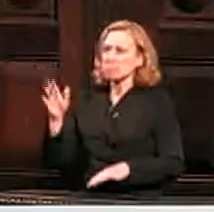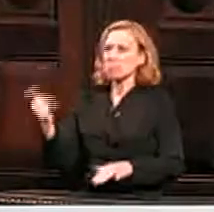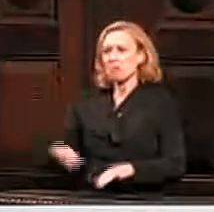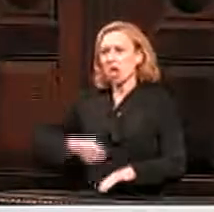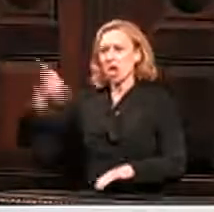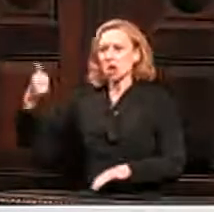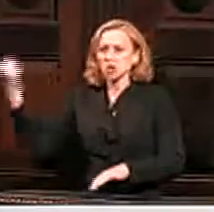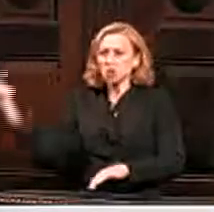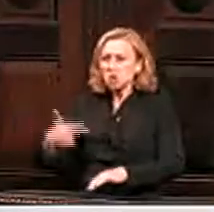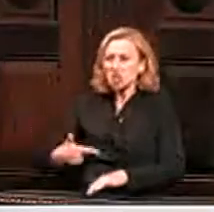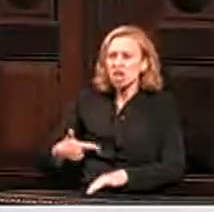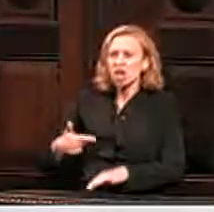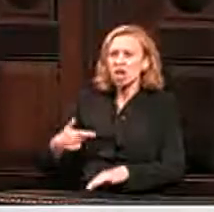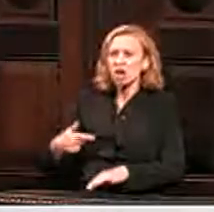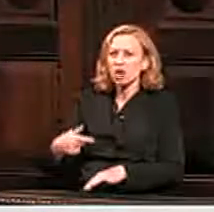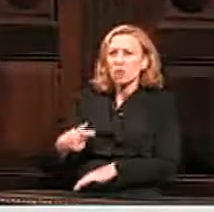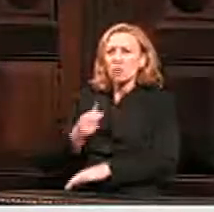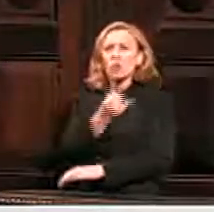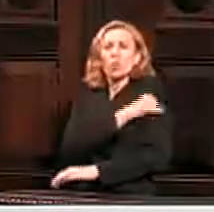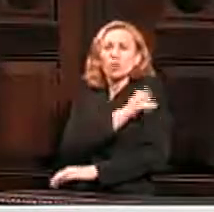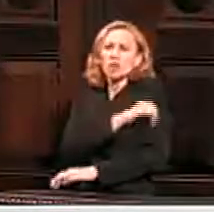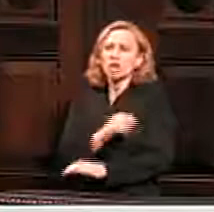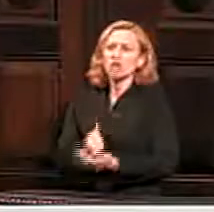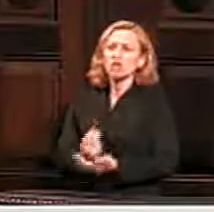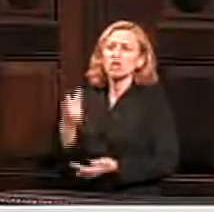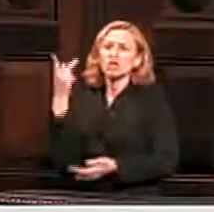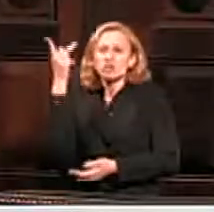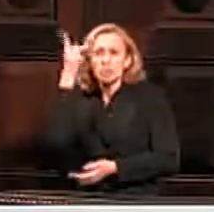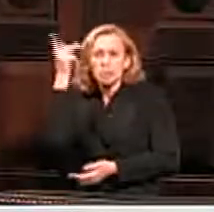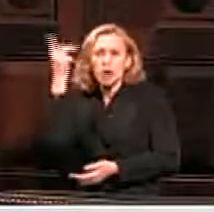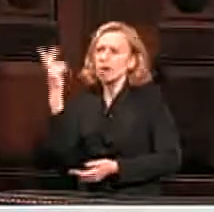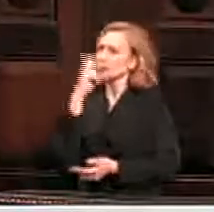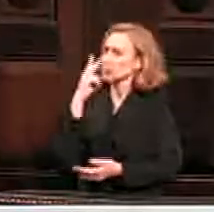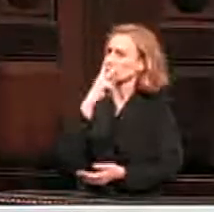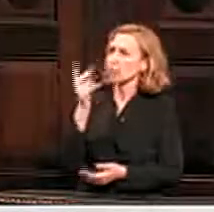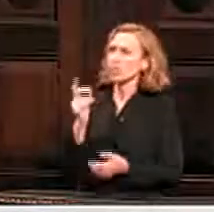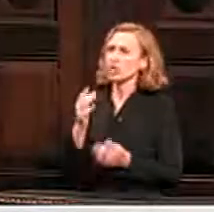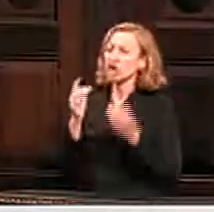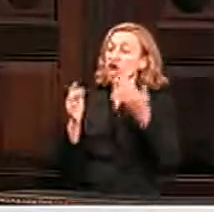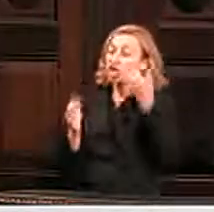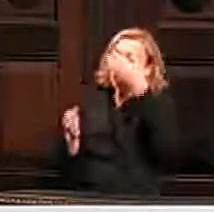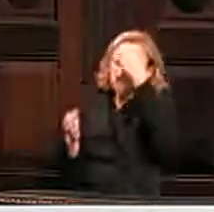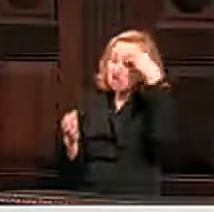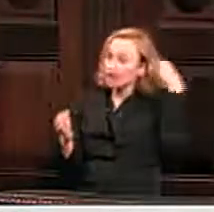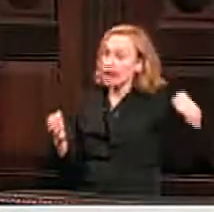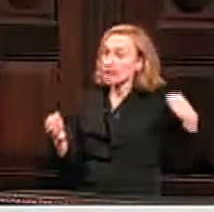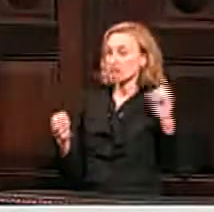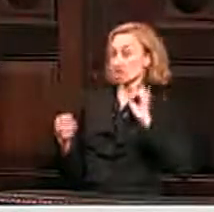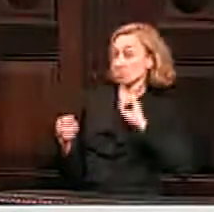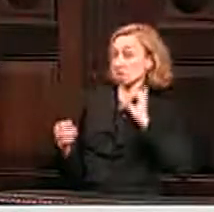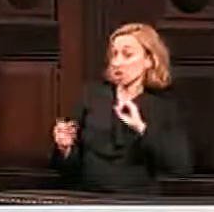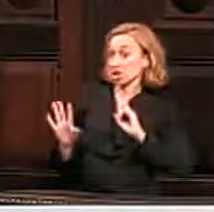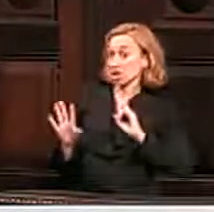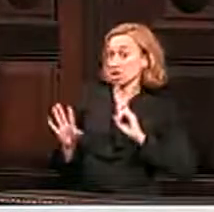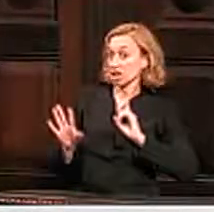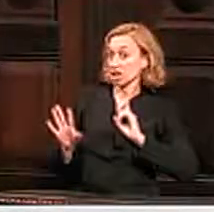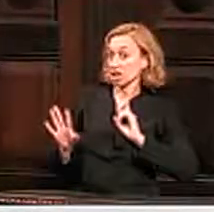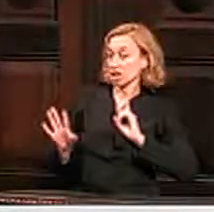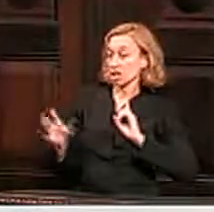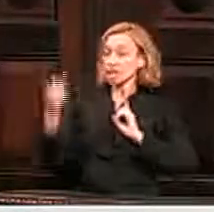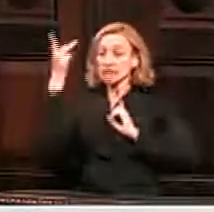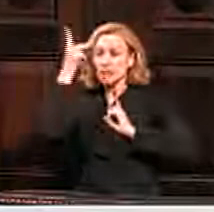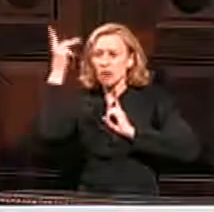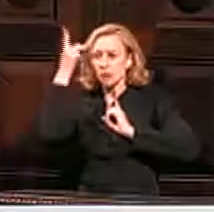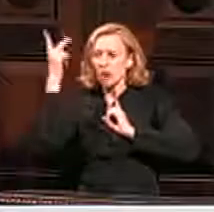no Espírito Santo, fala em São Paulo, e esquece de Minas Gerais. Minas Gerais é 15%, então muito